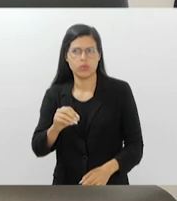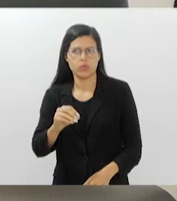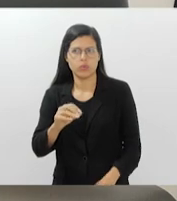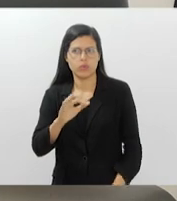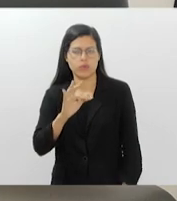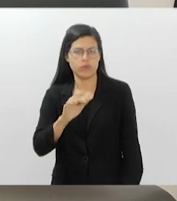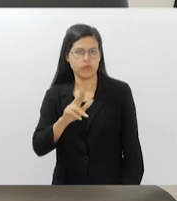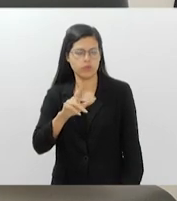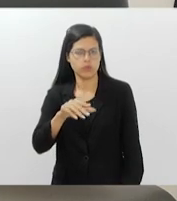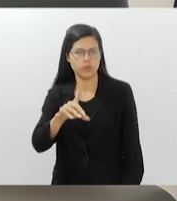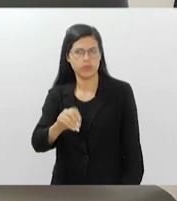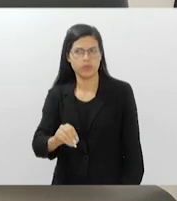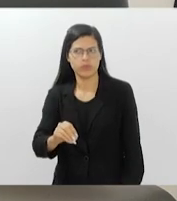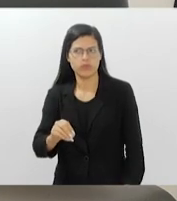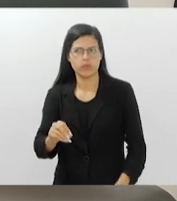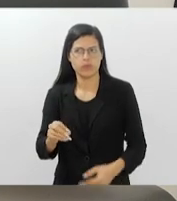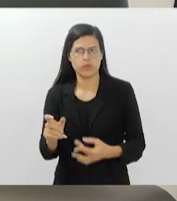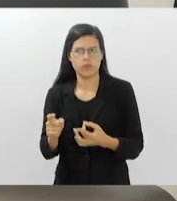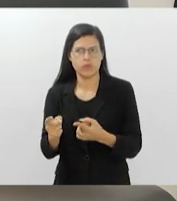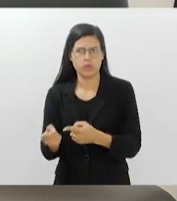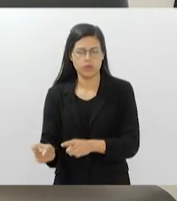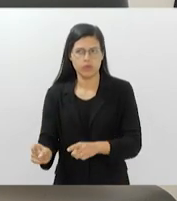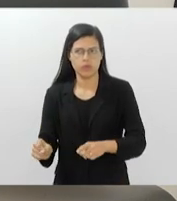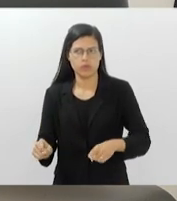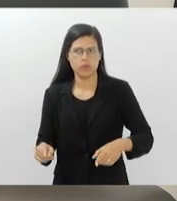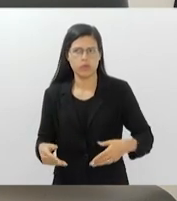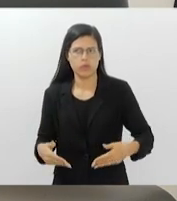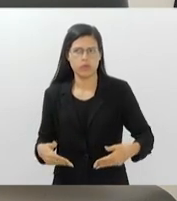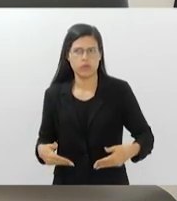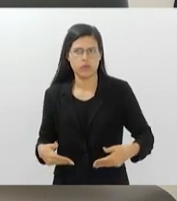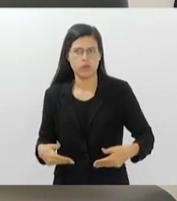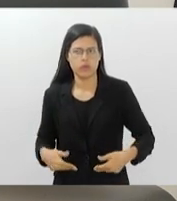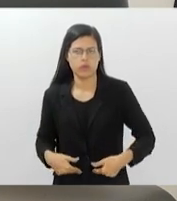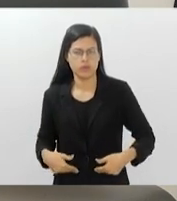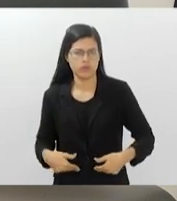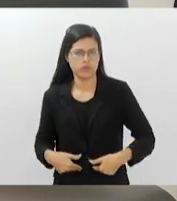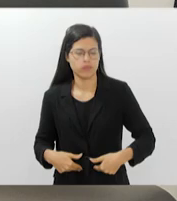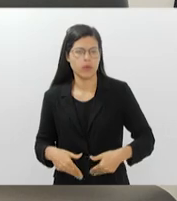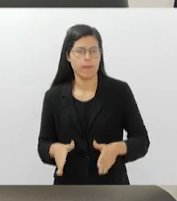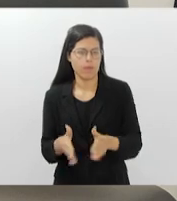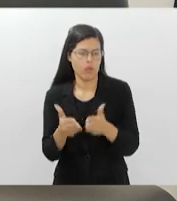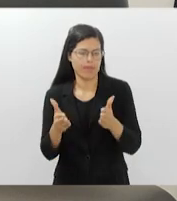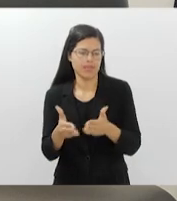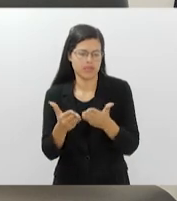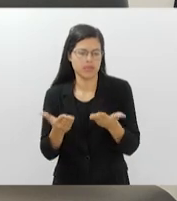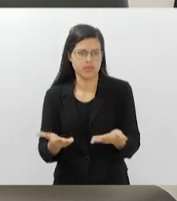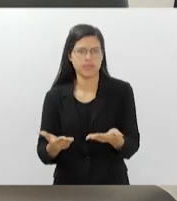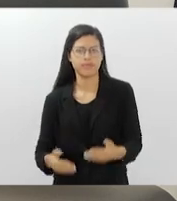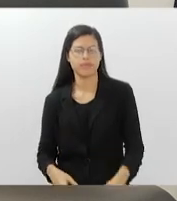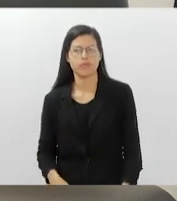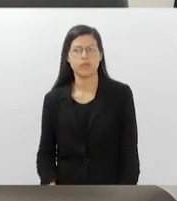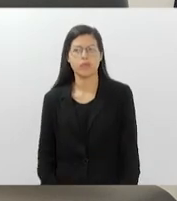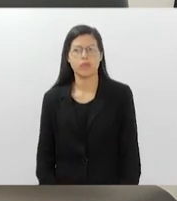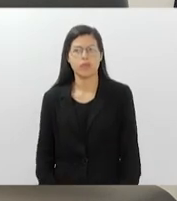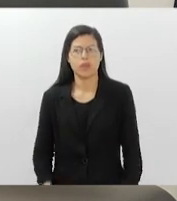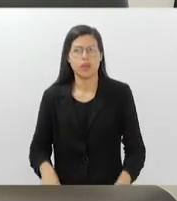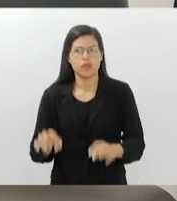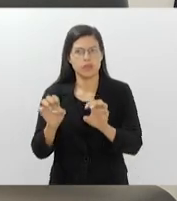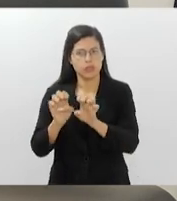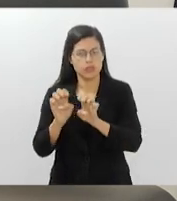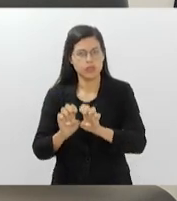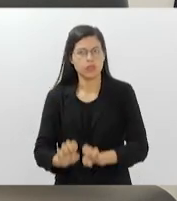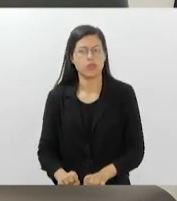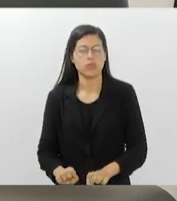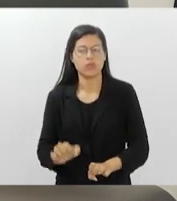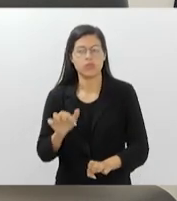qual é o termo e não é plano fundo de combate à pobreza e que essa reestruturação foi uma